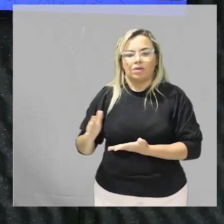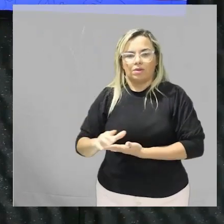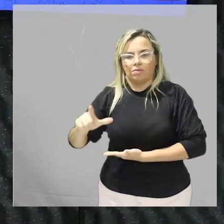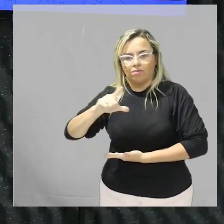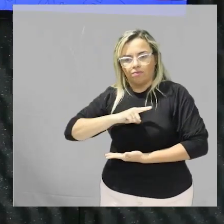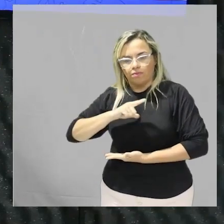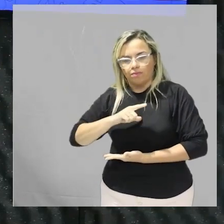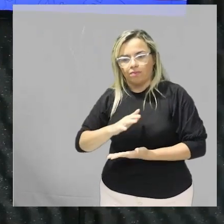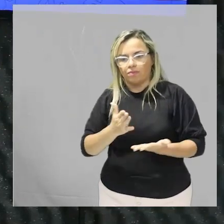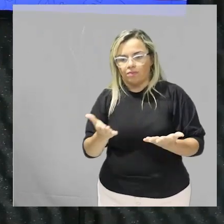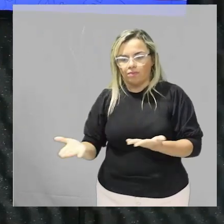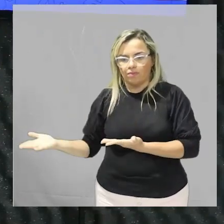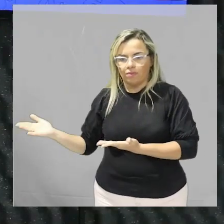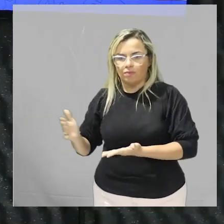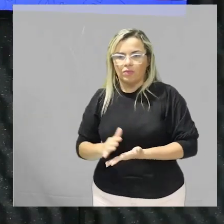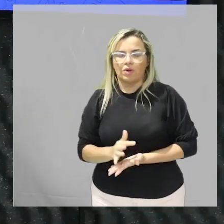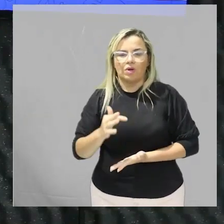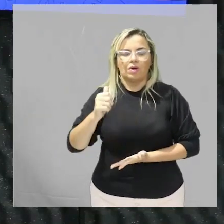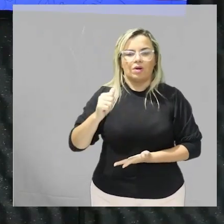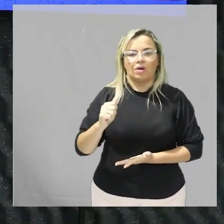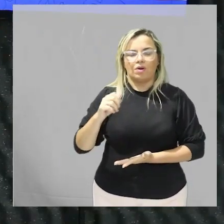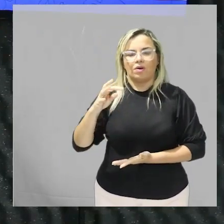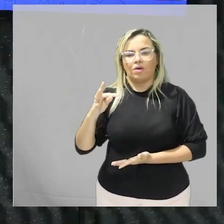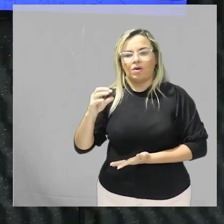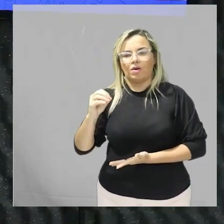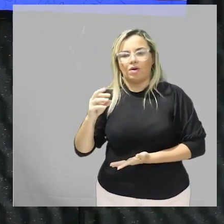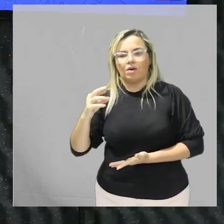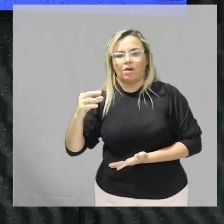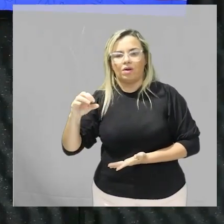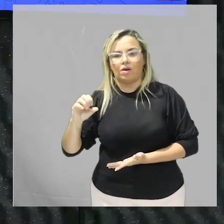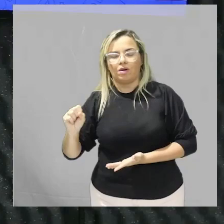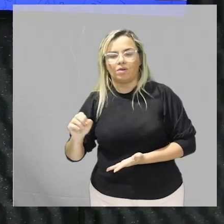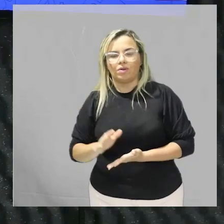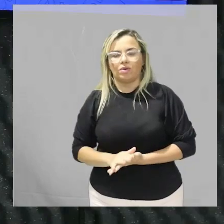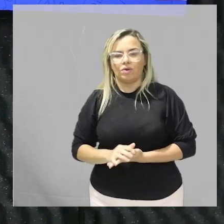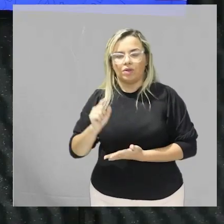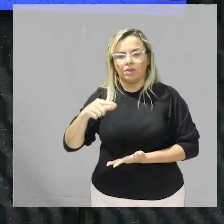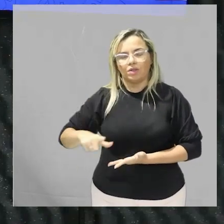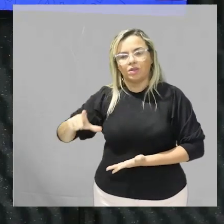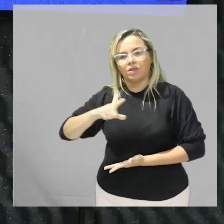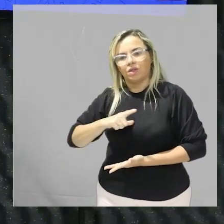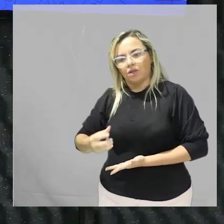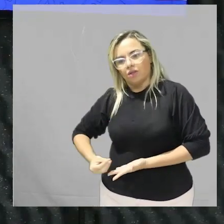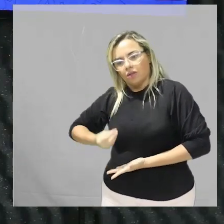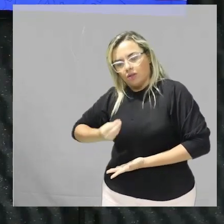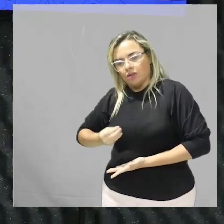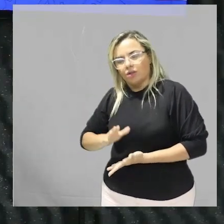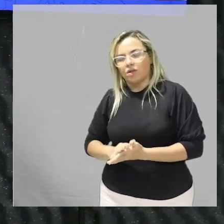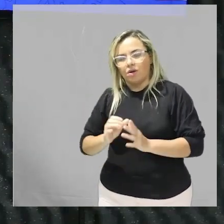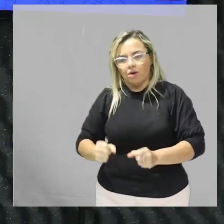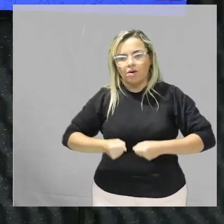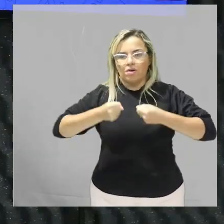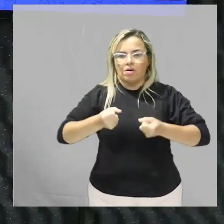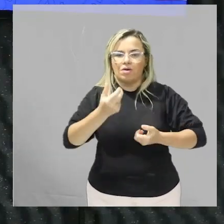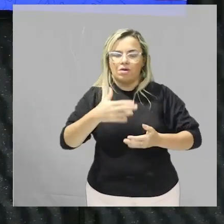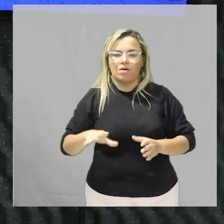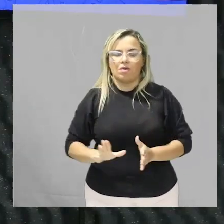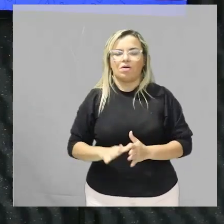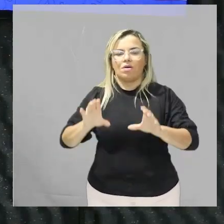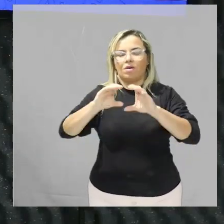os fatores bióticos, que são os seres vivos, que também nós podemos chamar de comunidade